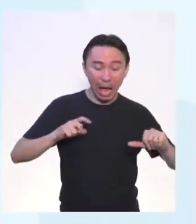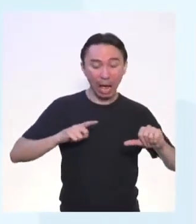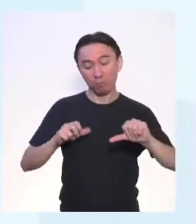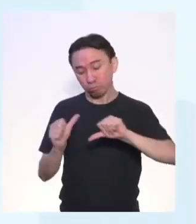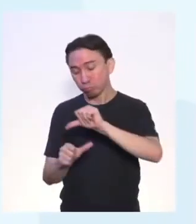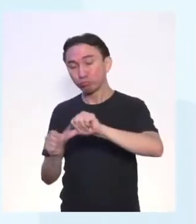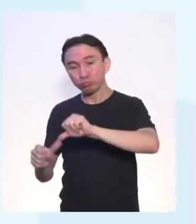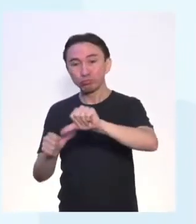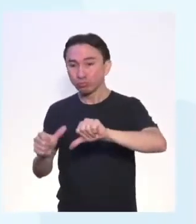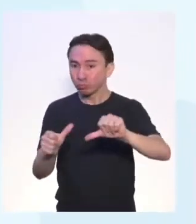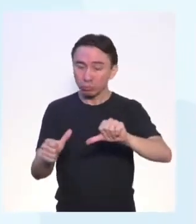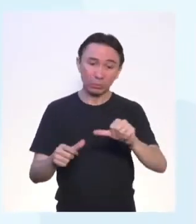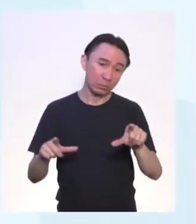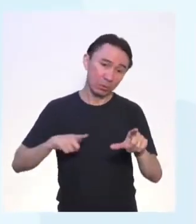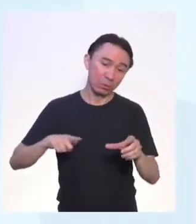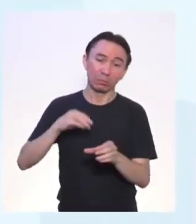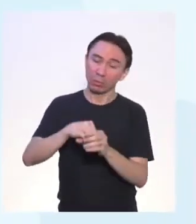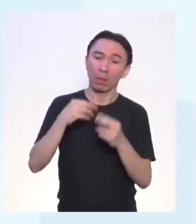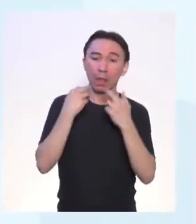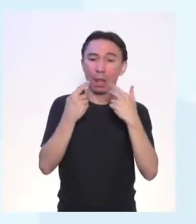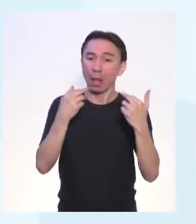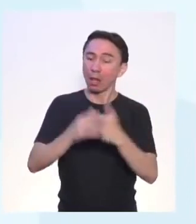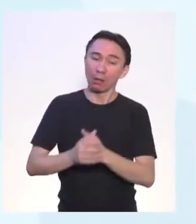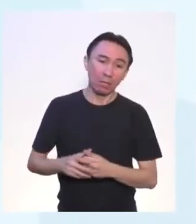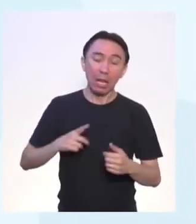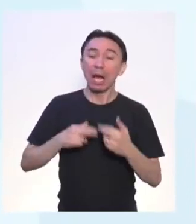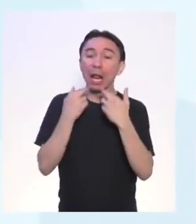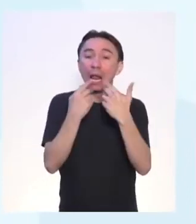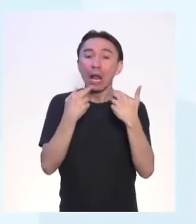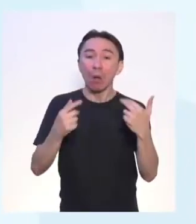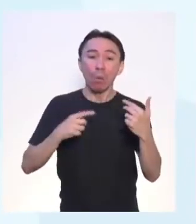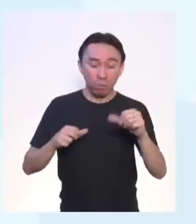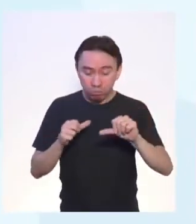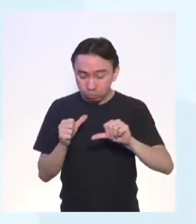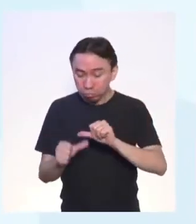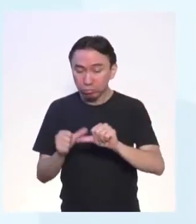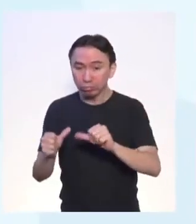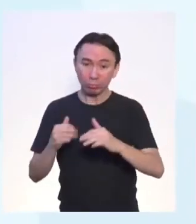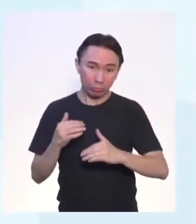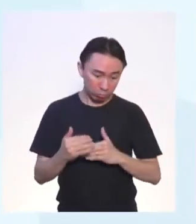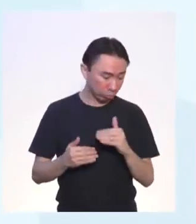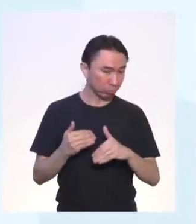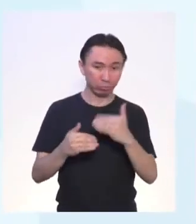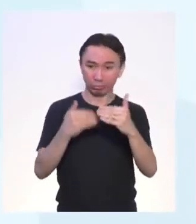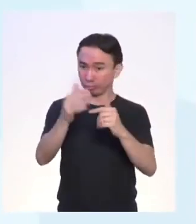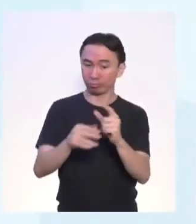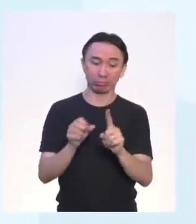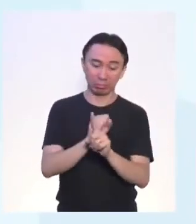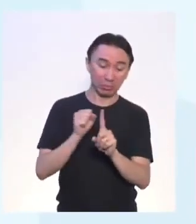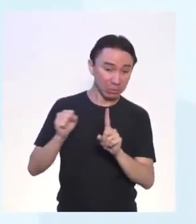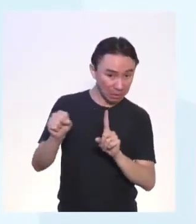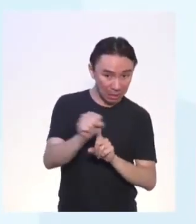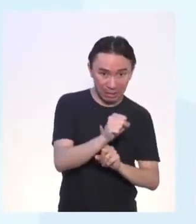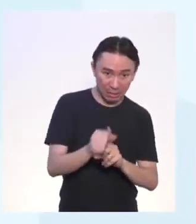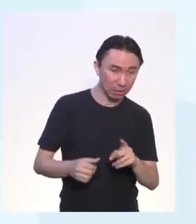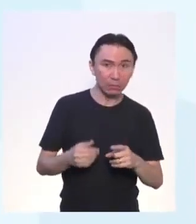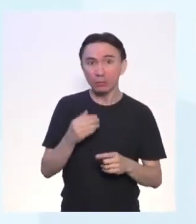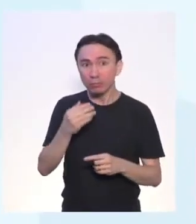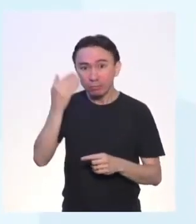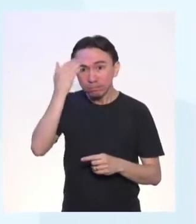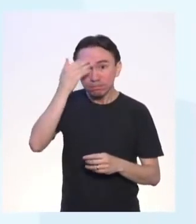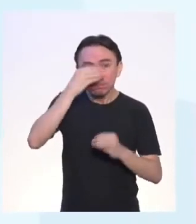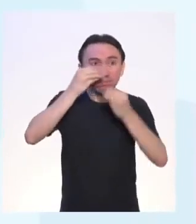nada mais são do que a evolução do idioma, uma vez que, conforme a sociedade avança em seus diversos conhecimentos, a língua